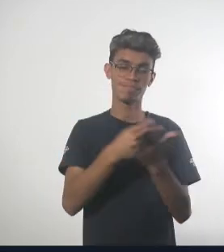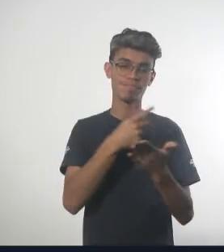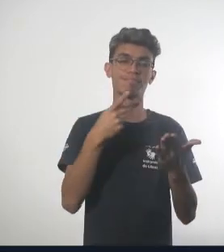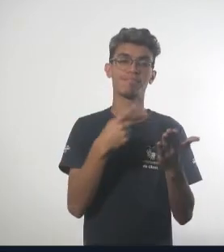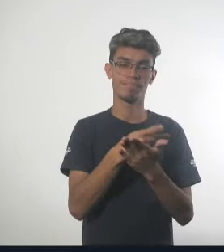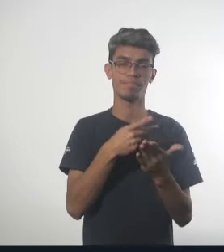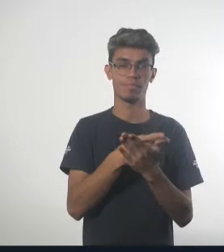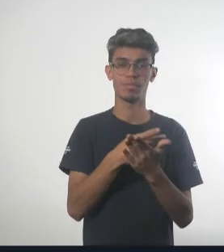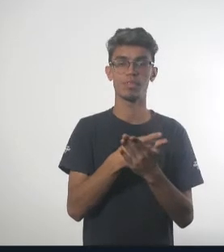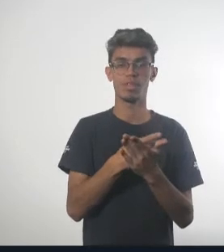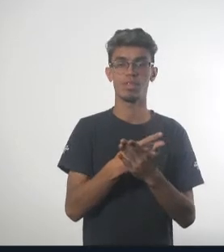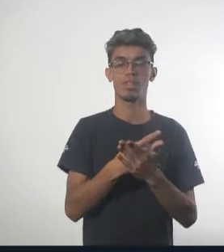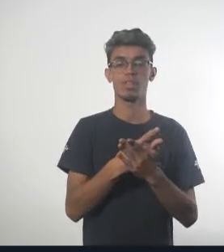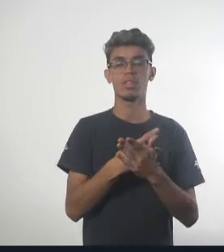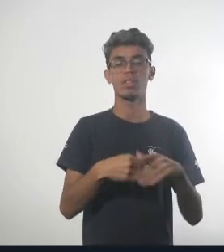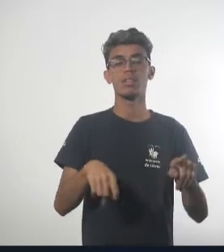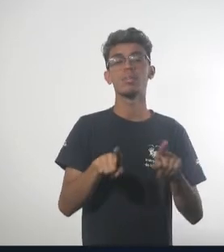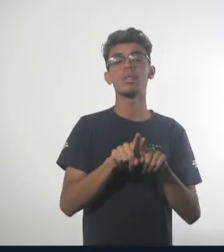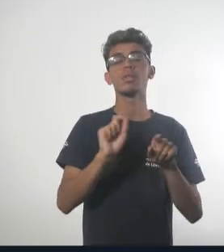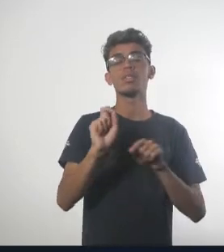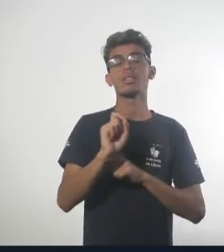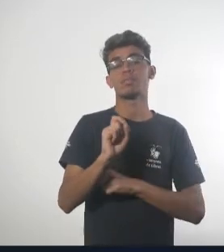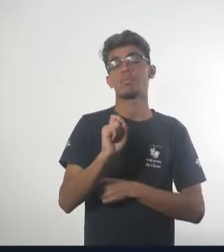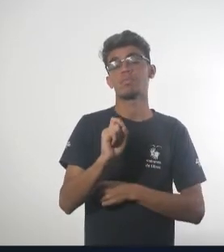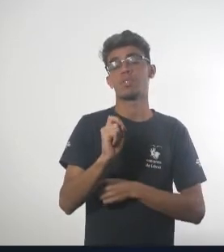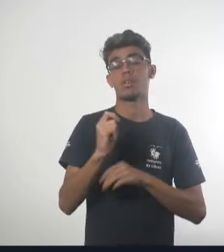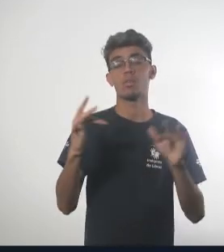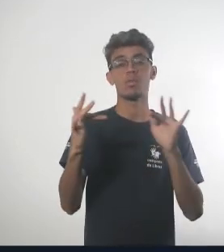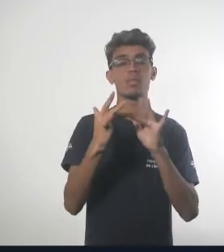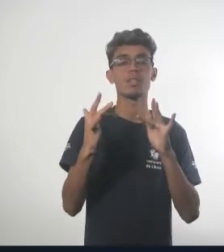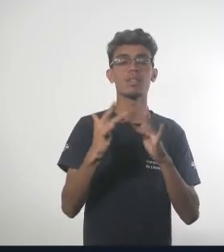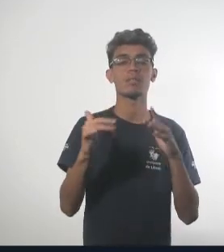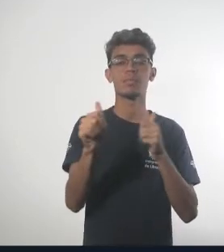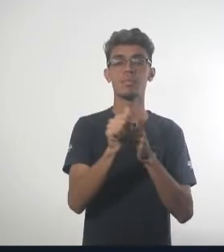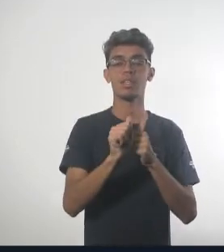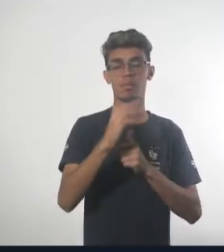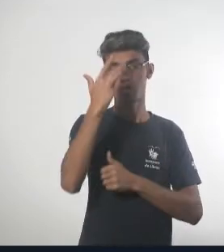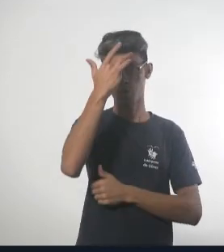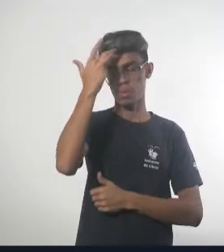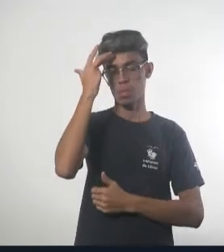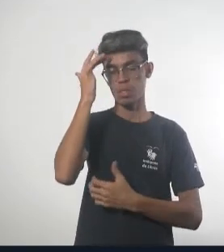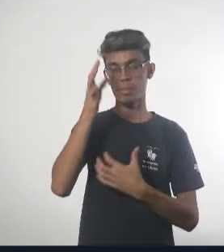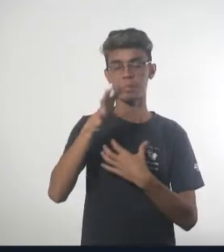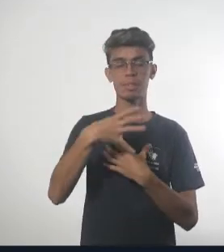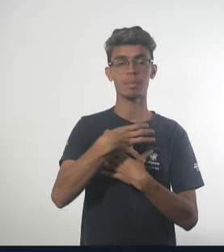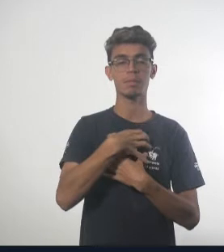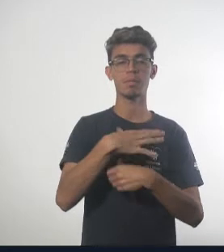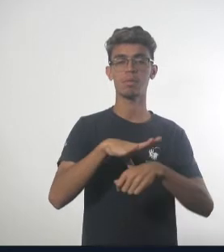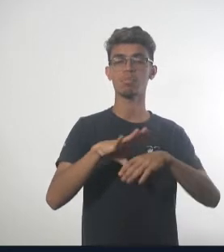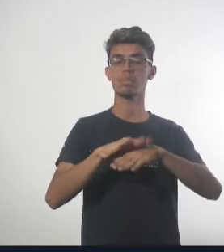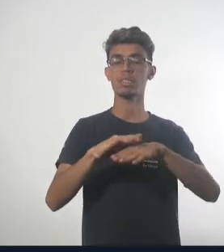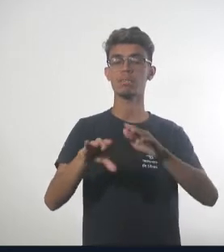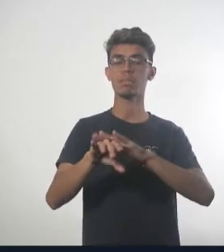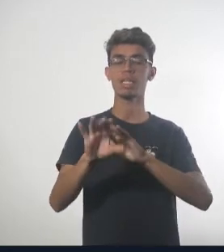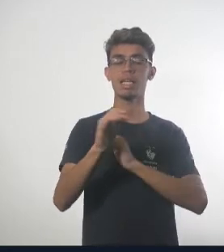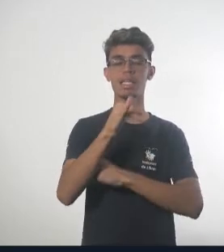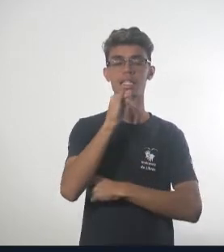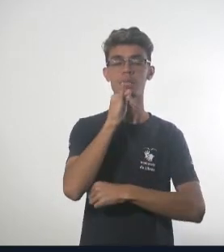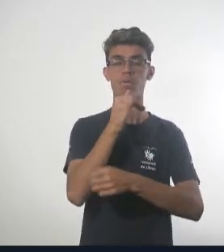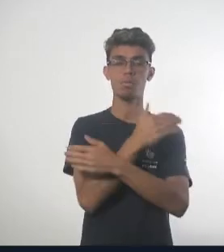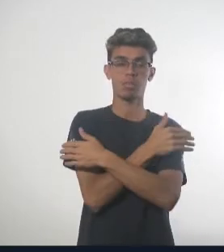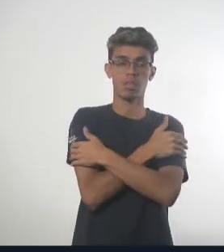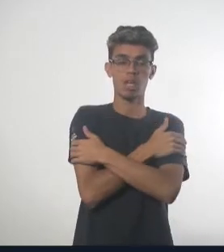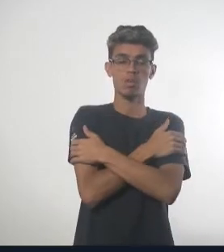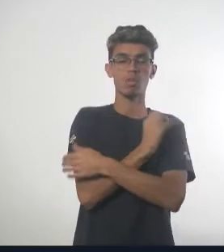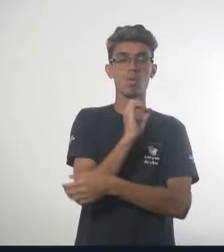inadequada. Também são considerados, então, contatos próximos as pessoas que tiveram um contato físico direto com o caso de Covid, então, um abraço, um aperto